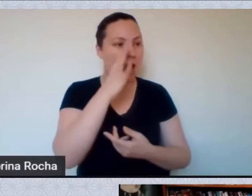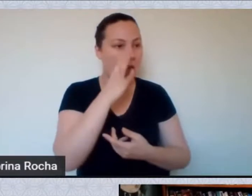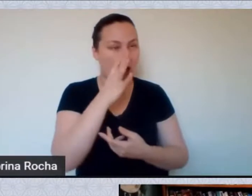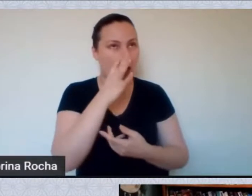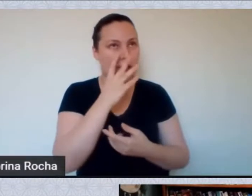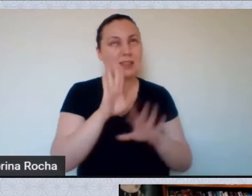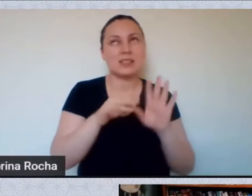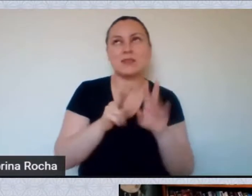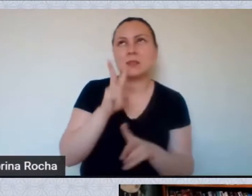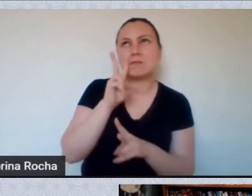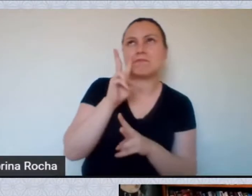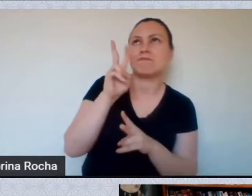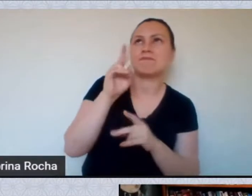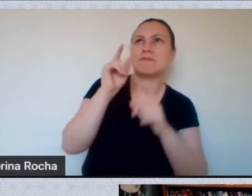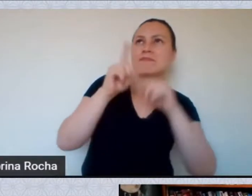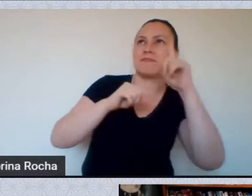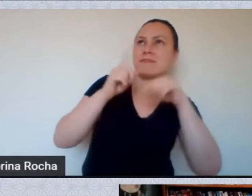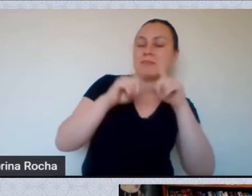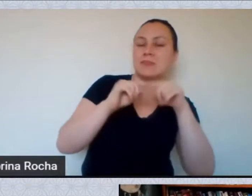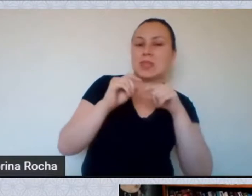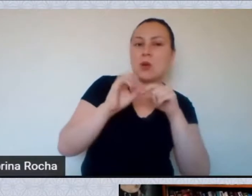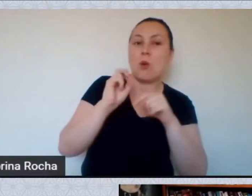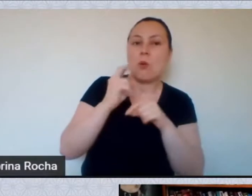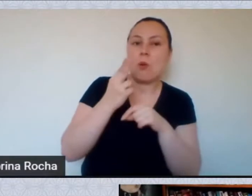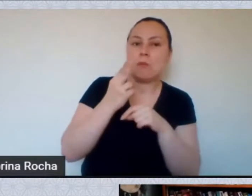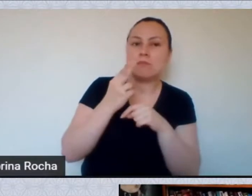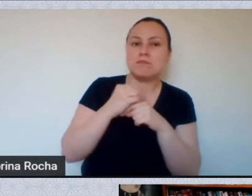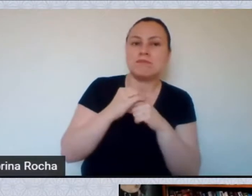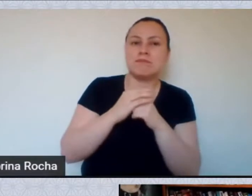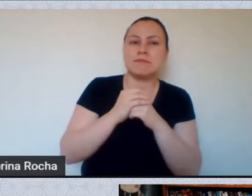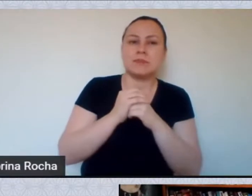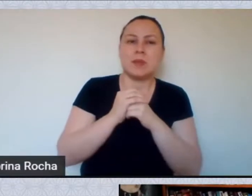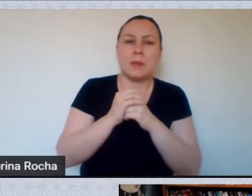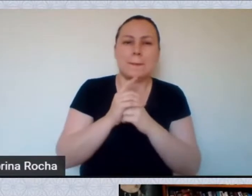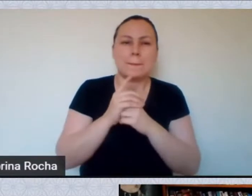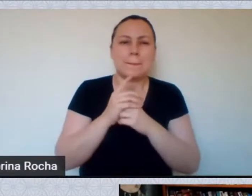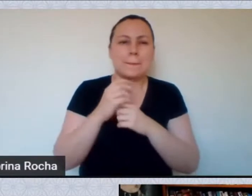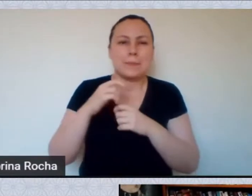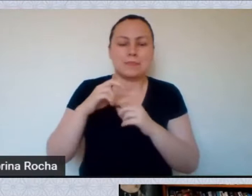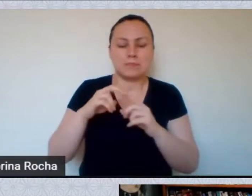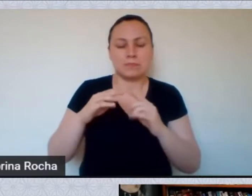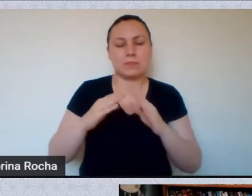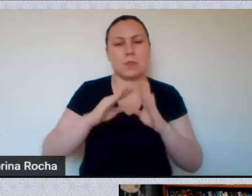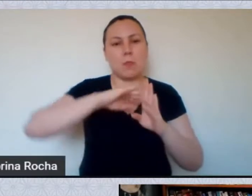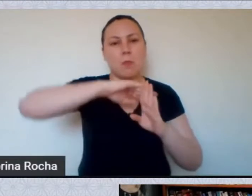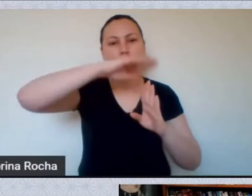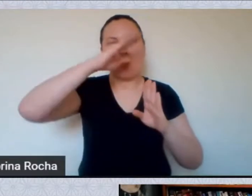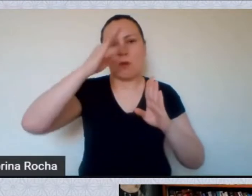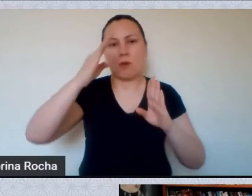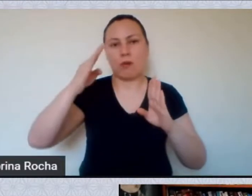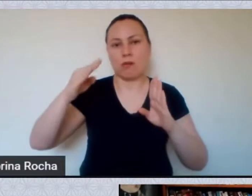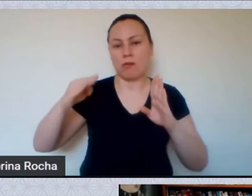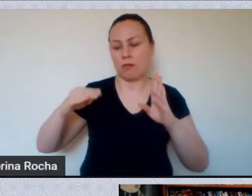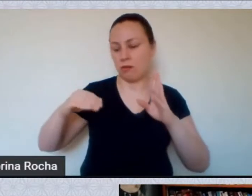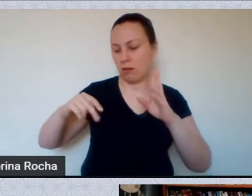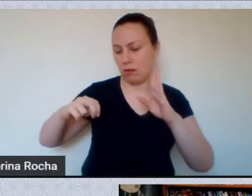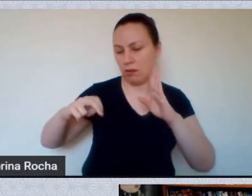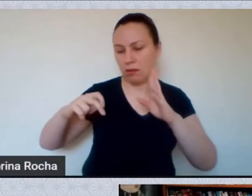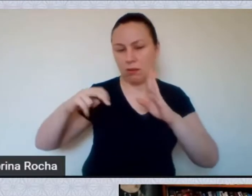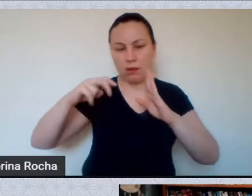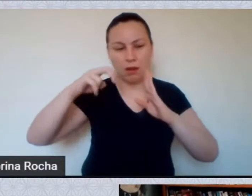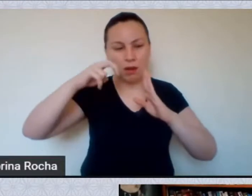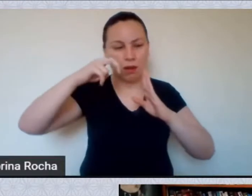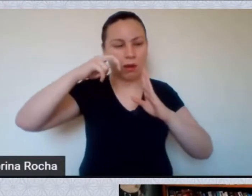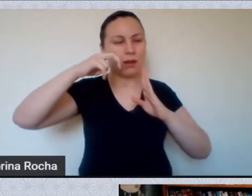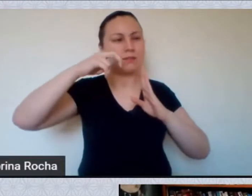quando nos sentimos pequenos enquanto estamos sob um enorme pico, ou o drama de caminhar em um alto penhasco com vista para as ondas